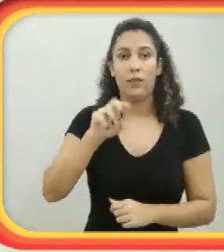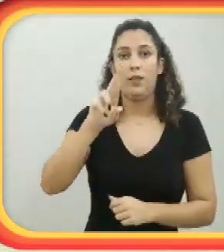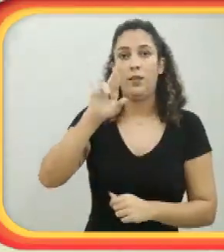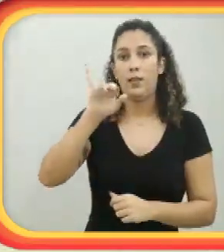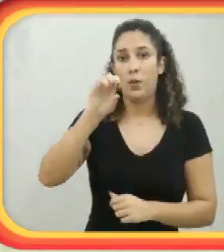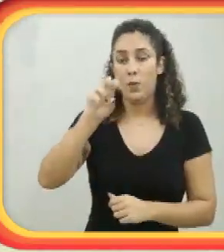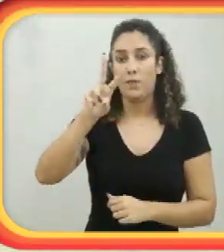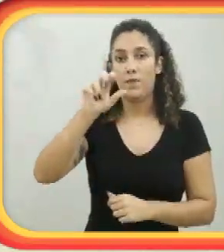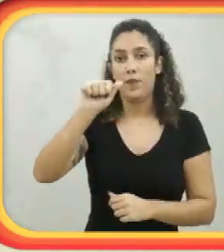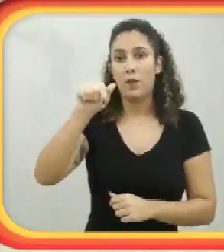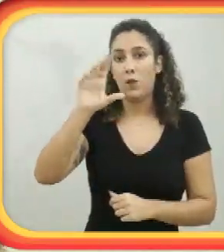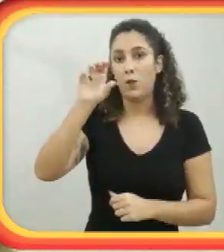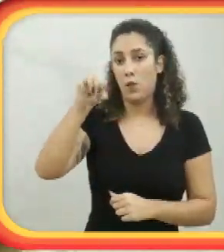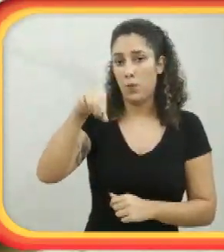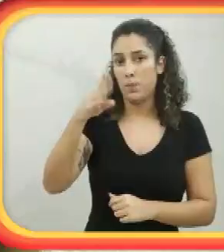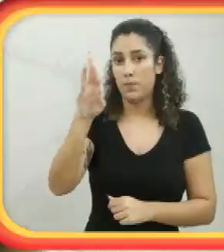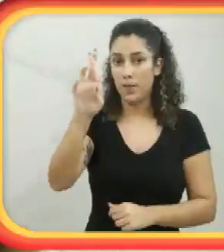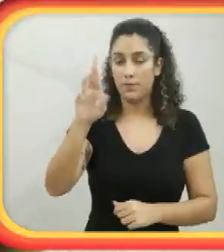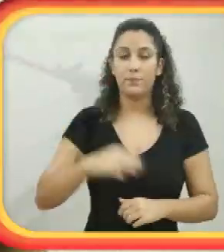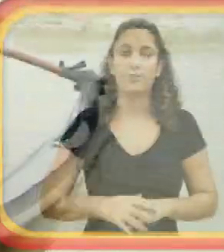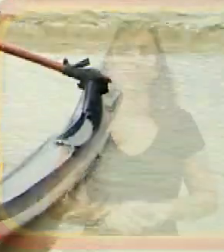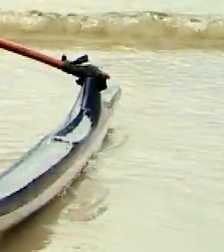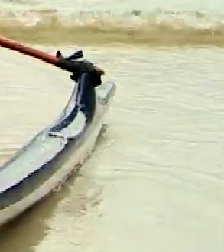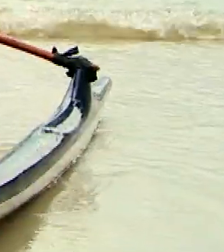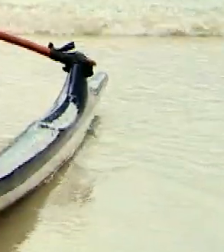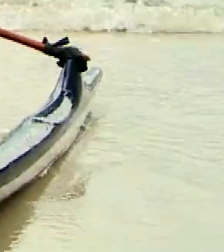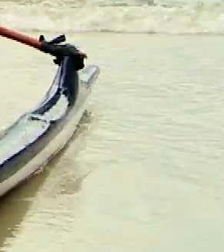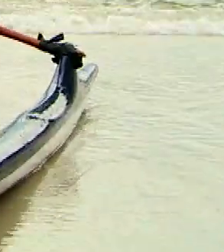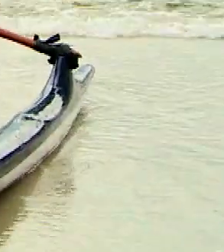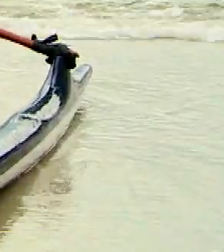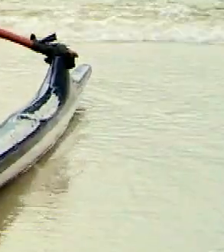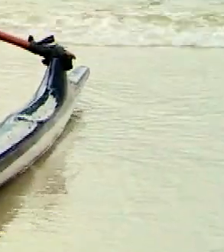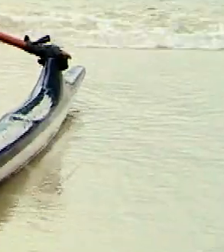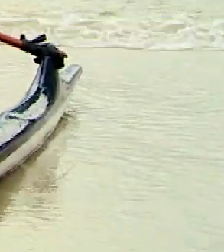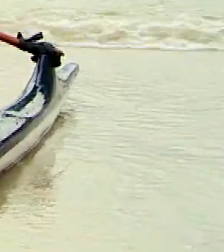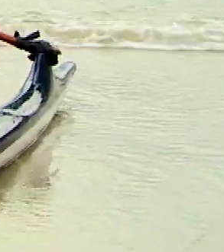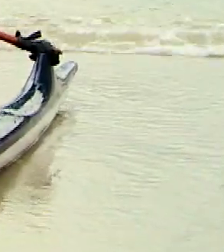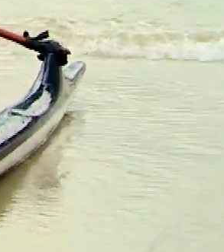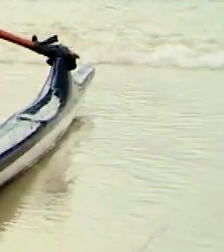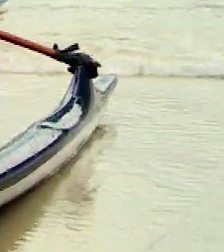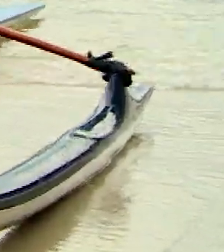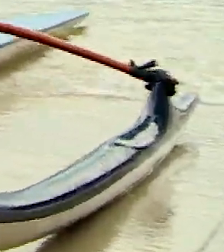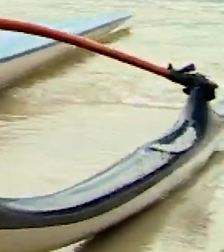O site é riovaa.com.br. Na areia, William se transfere